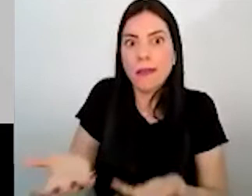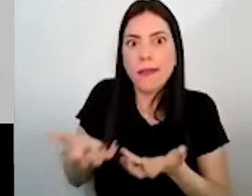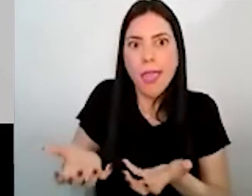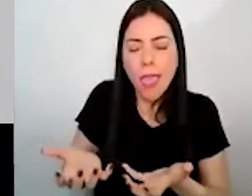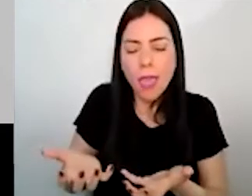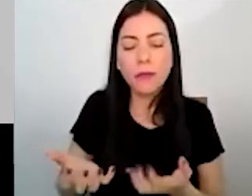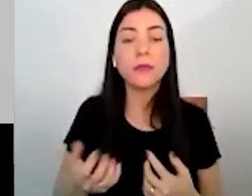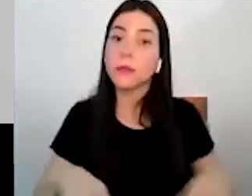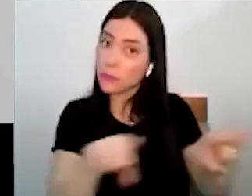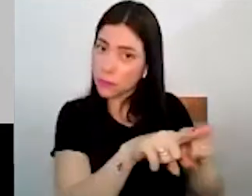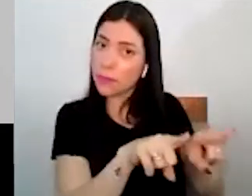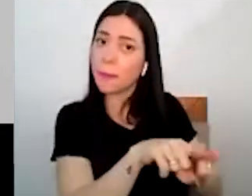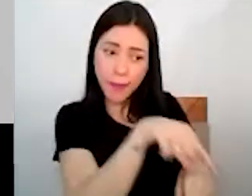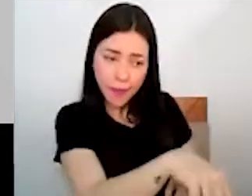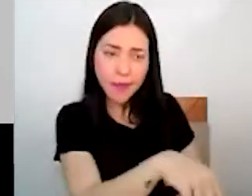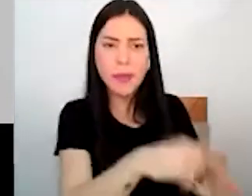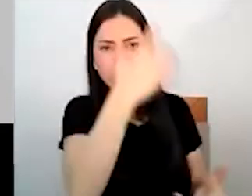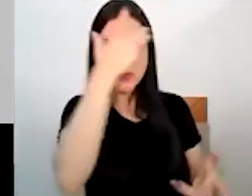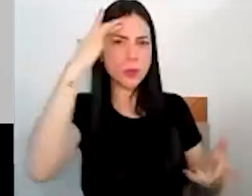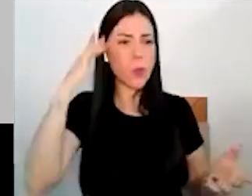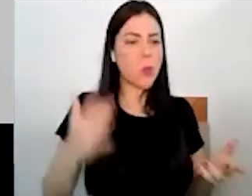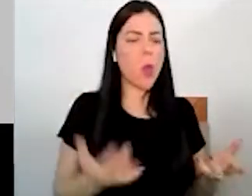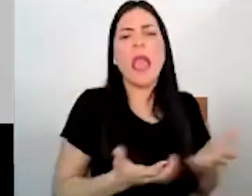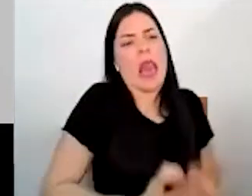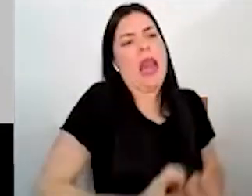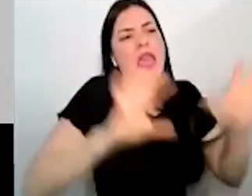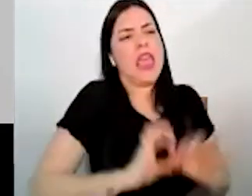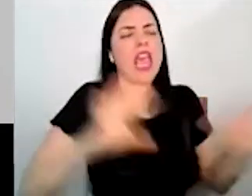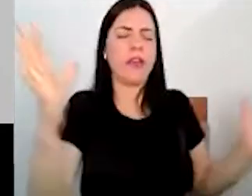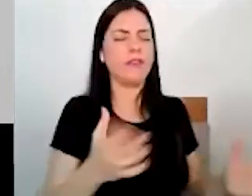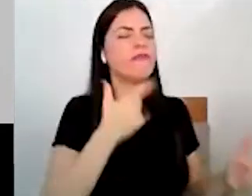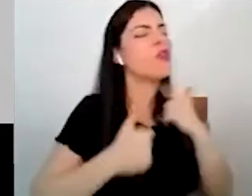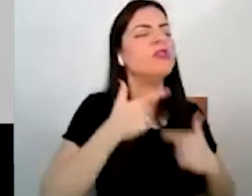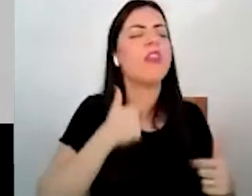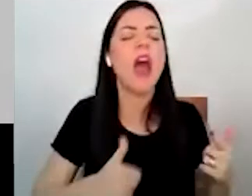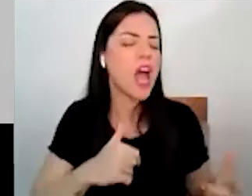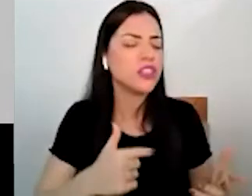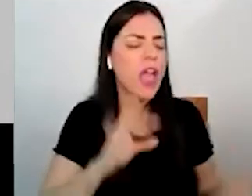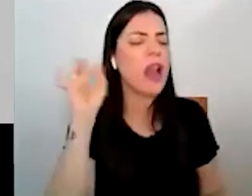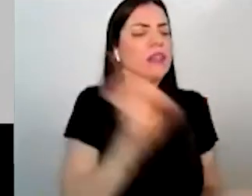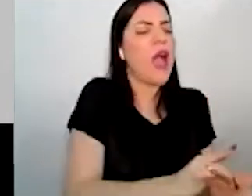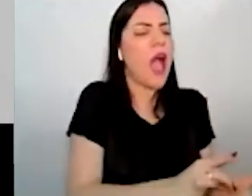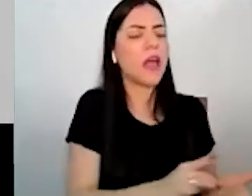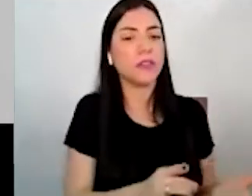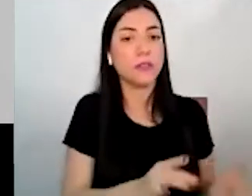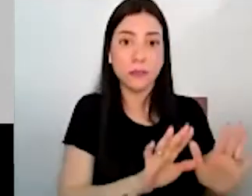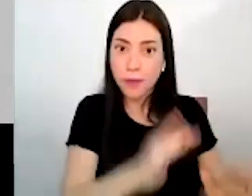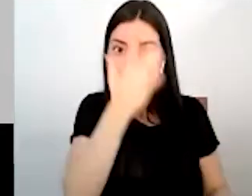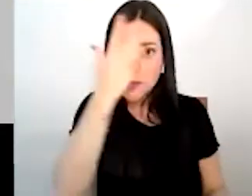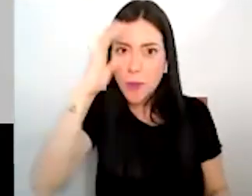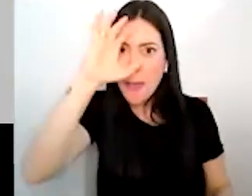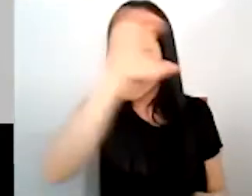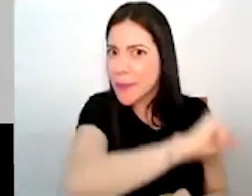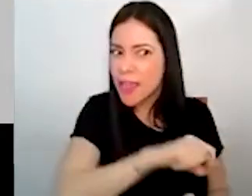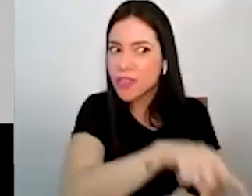completo e selvagem descontrole da realidade, e como que aprender com quem projeta é aprender